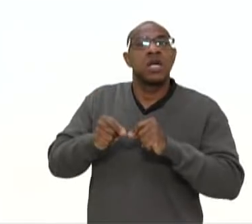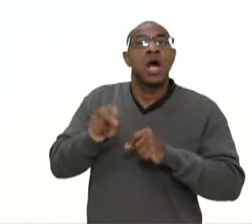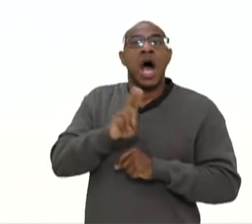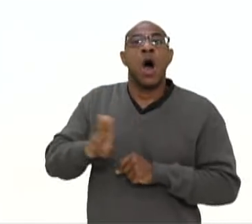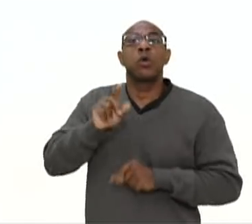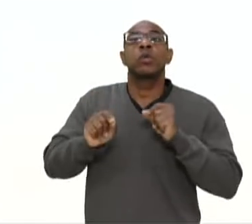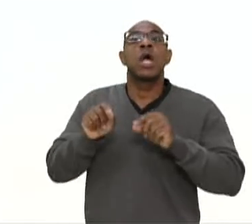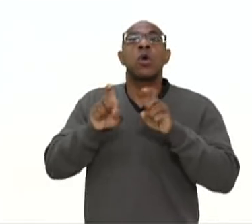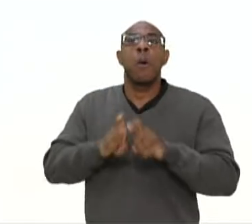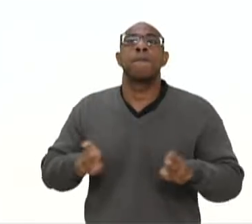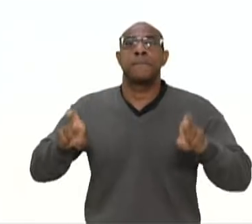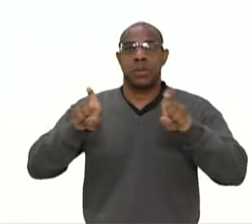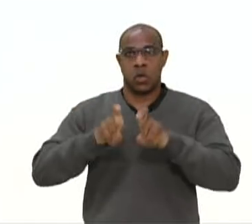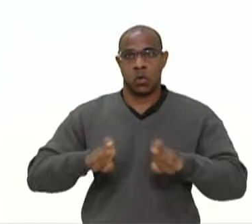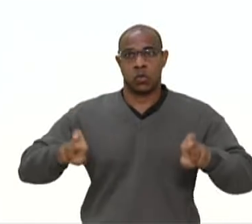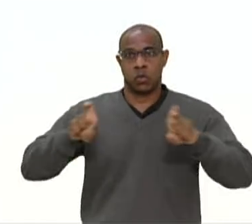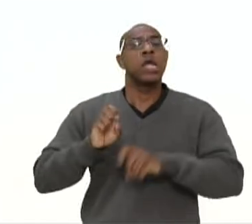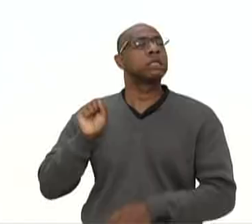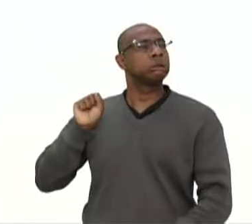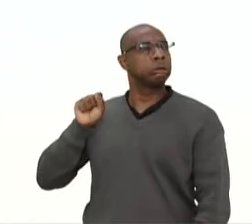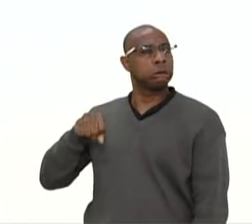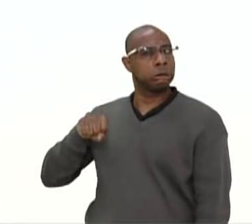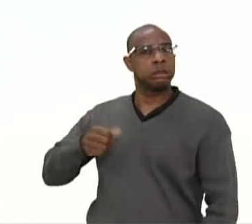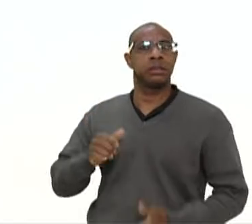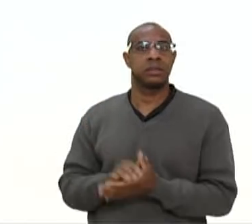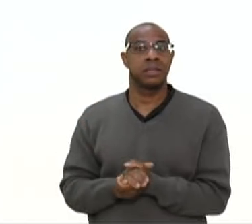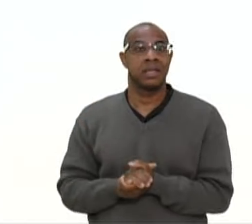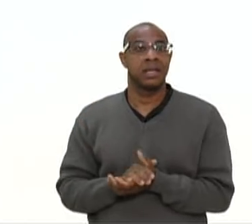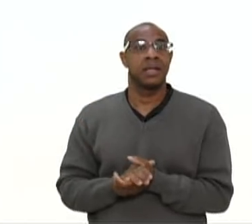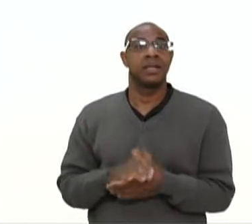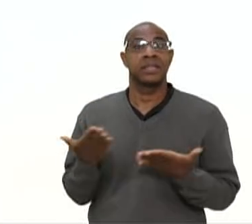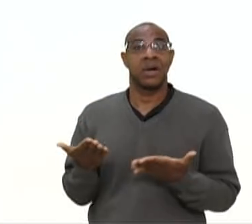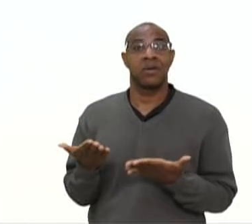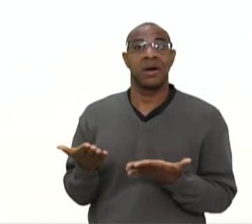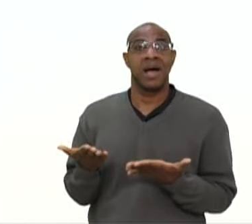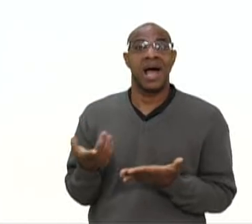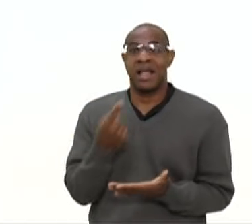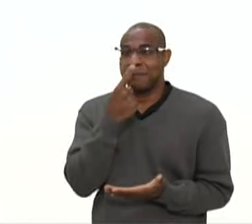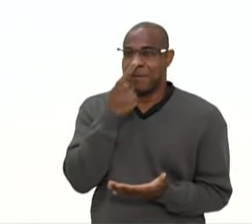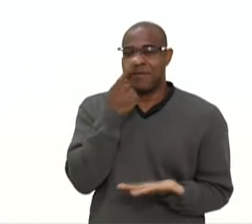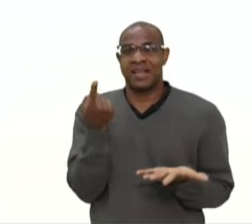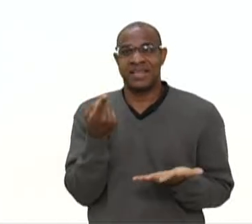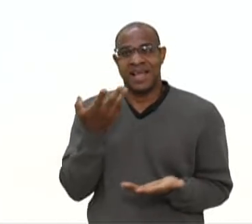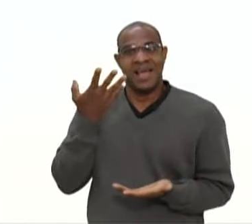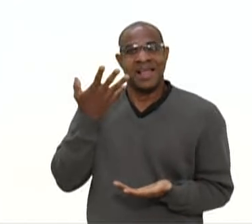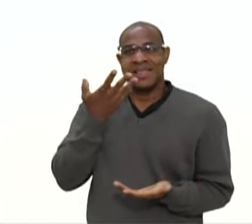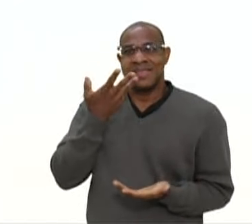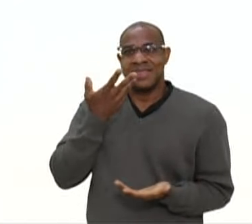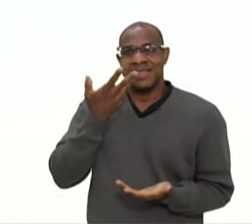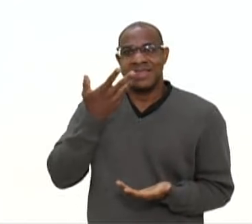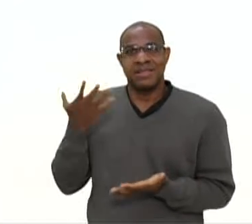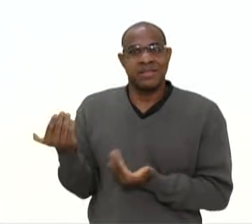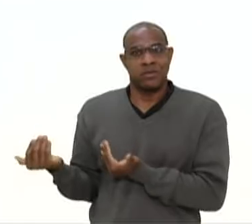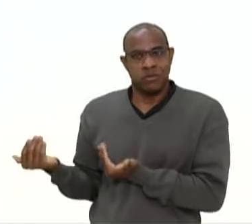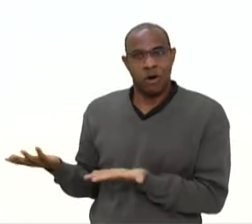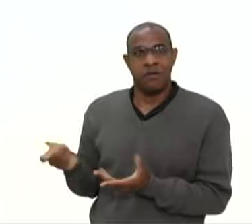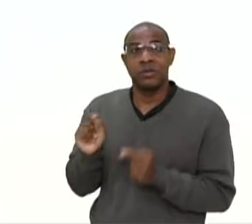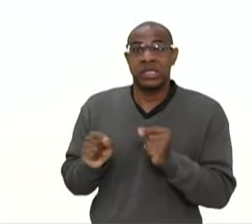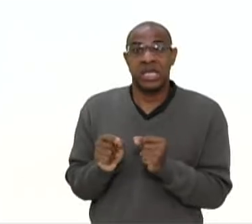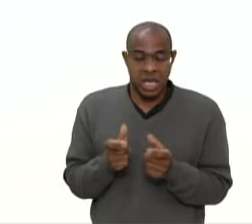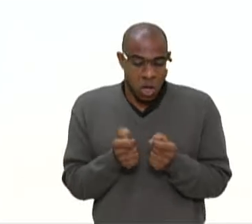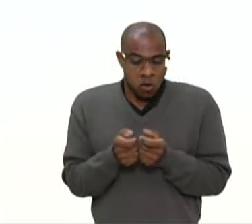dos computadores. Sim! A preferência da garotada está voltada aos joguinhos e,